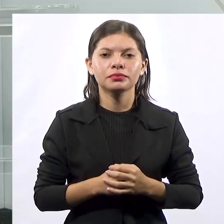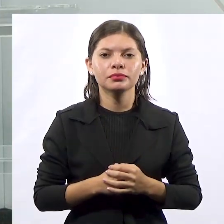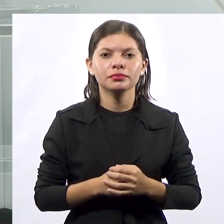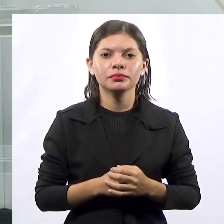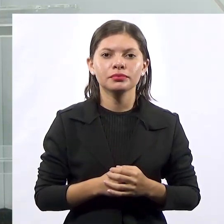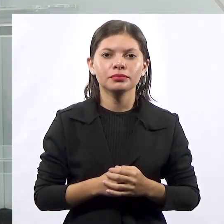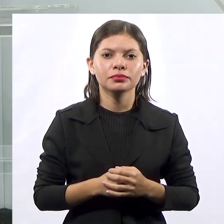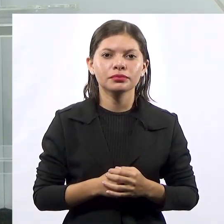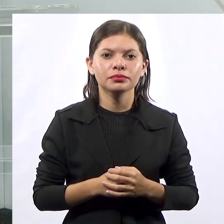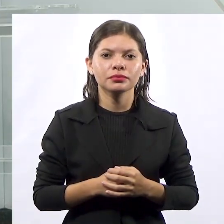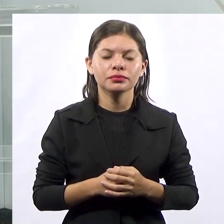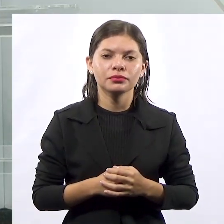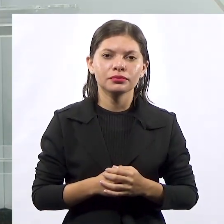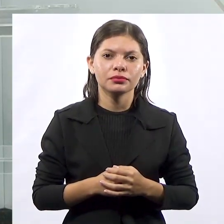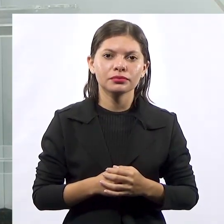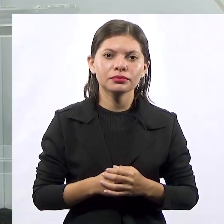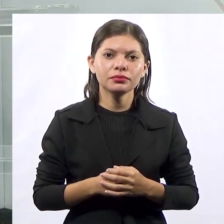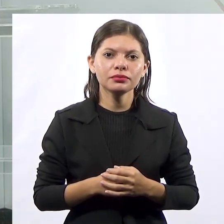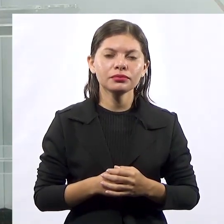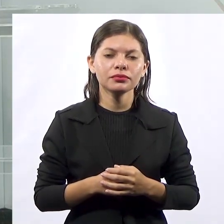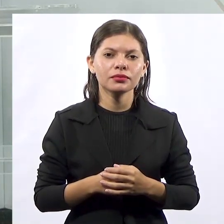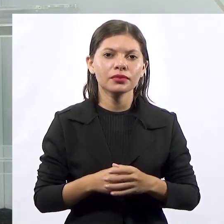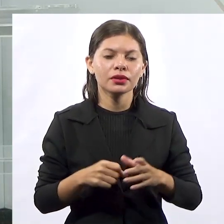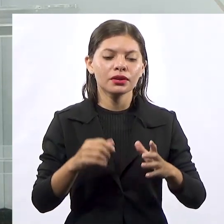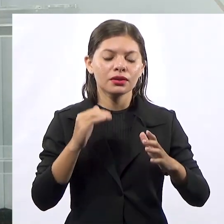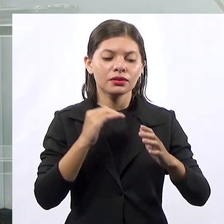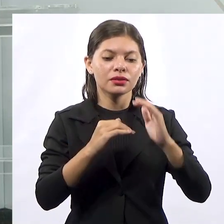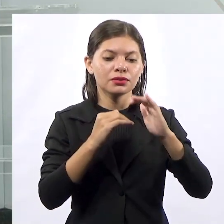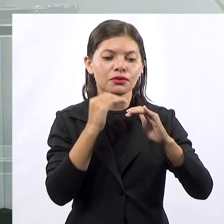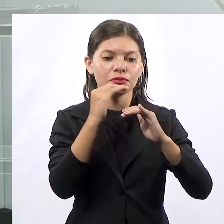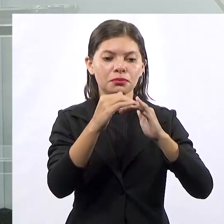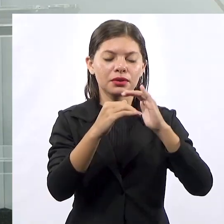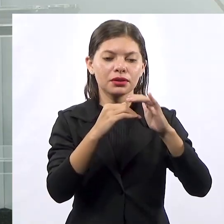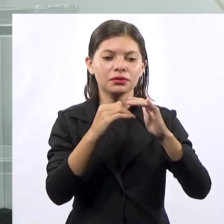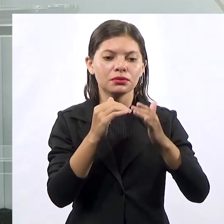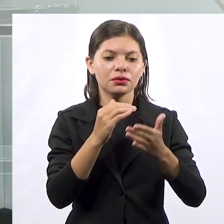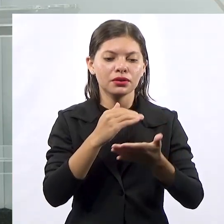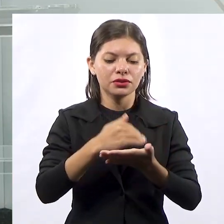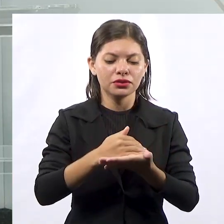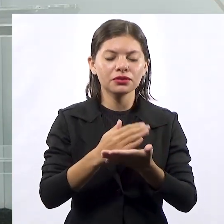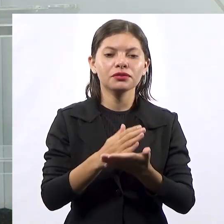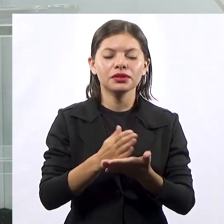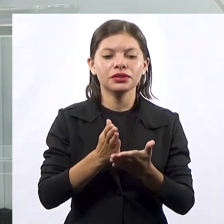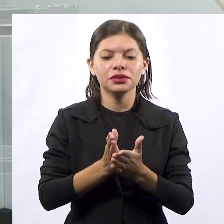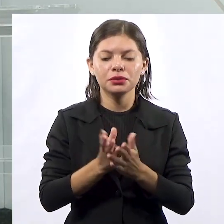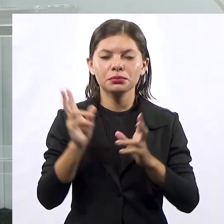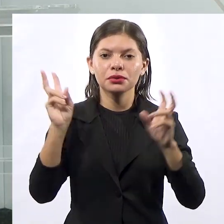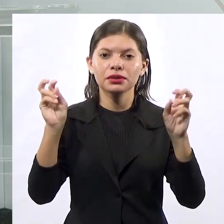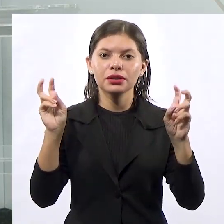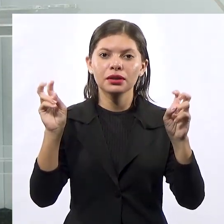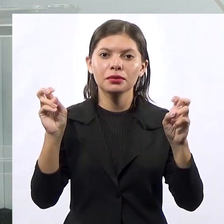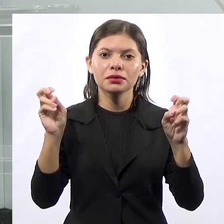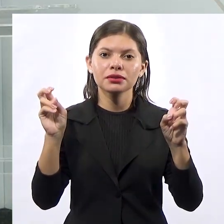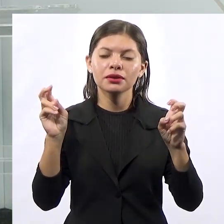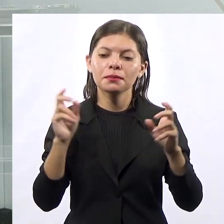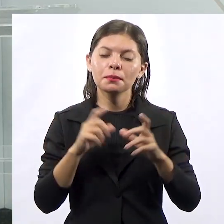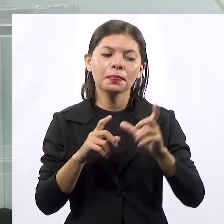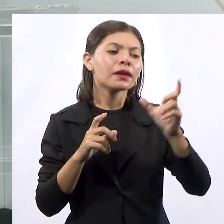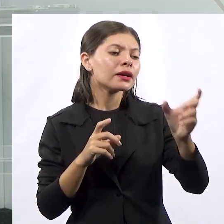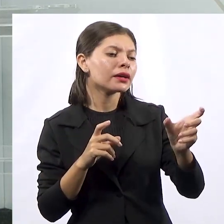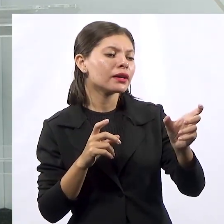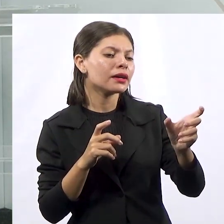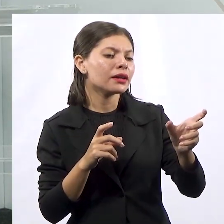eixos definidos pelos professores da disciplina, né? Então, o desenvolvimento, vocês vão dividir esse desenvolvimento por tópicos. Olha, aqui